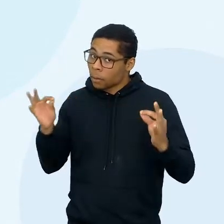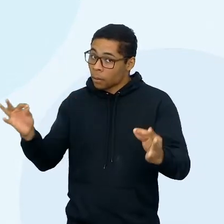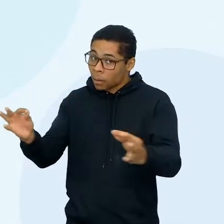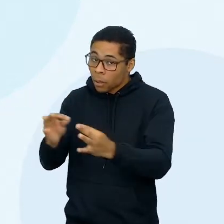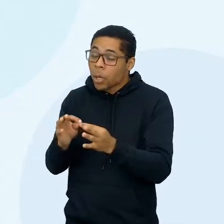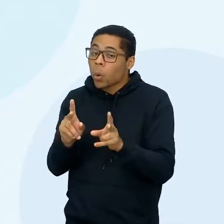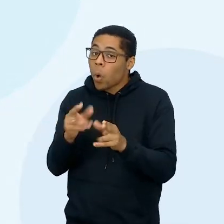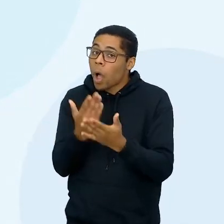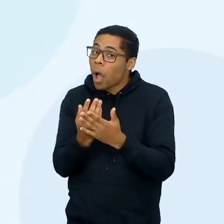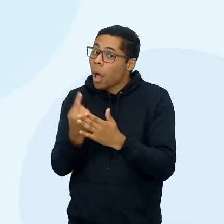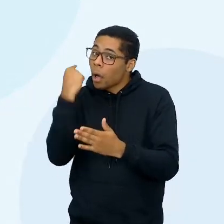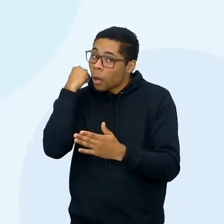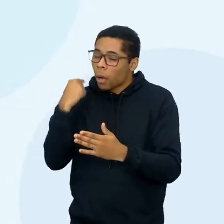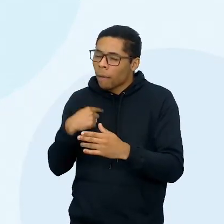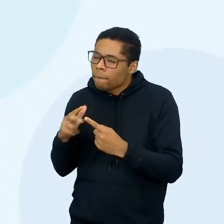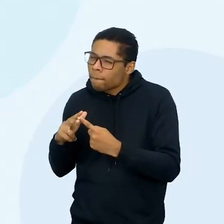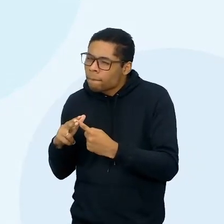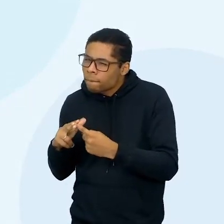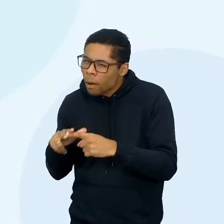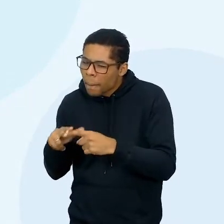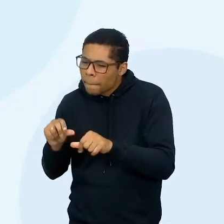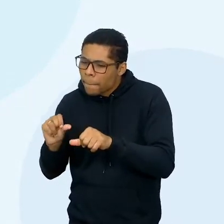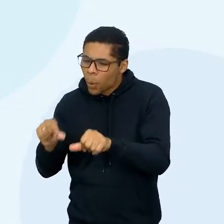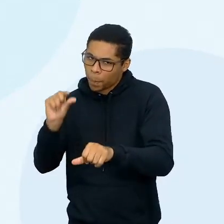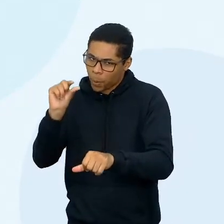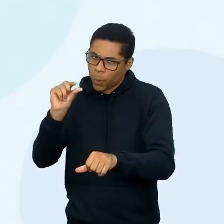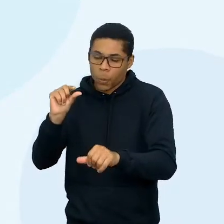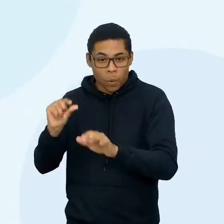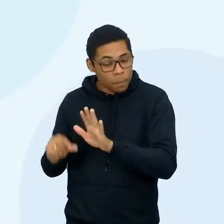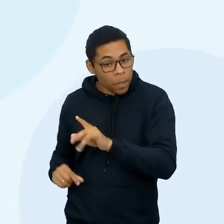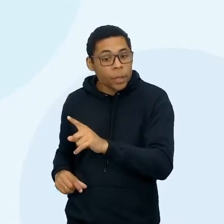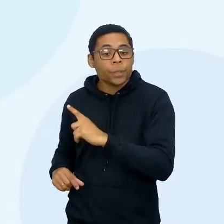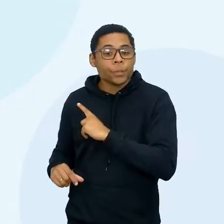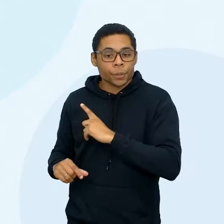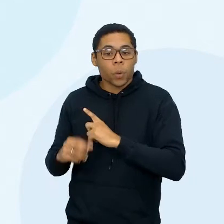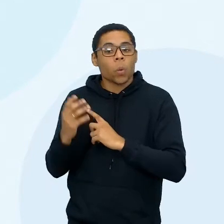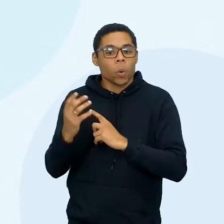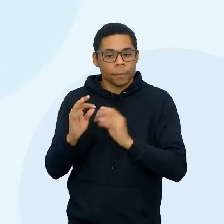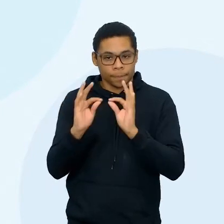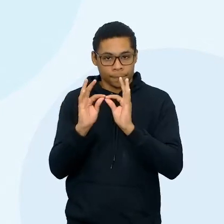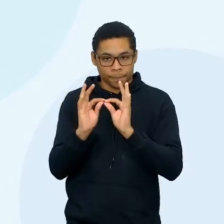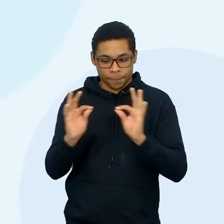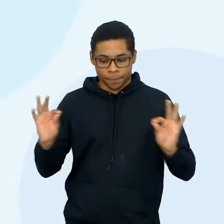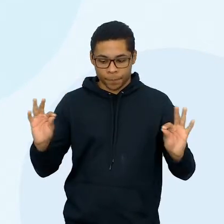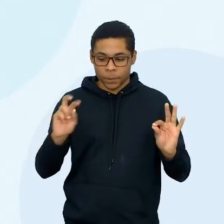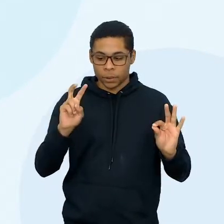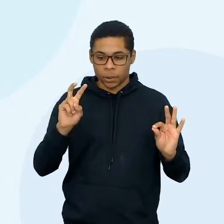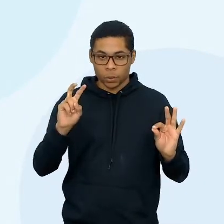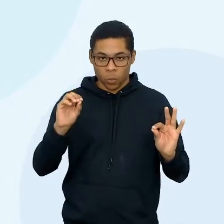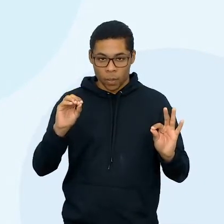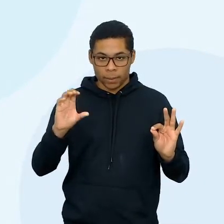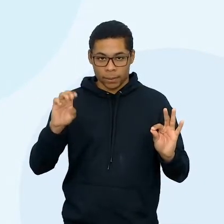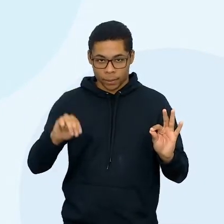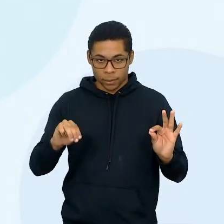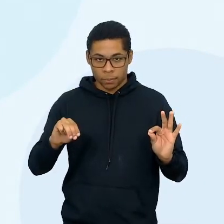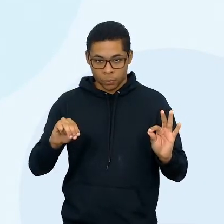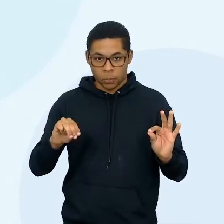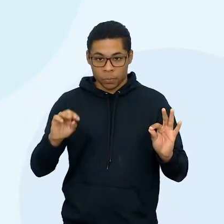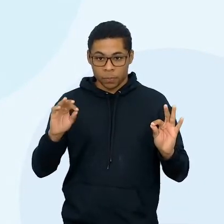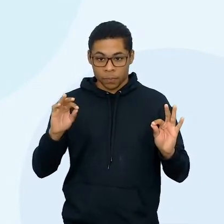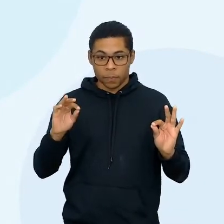passada, fiz alguns ajustes aí pequenos e ela deu ali 50 centímetros por